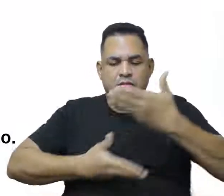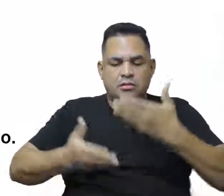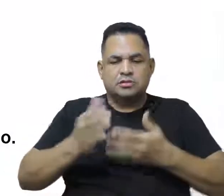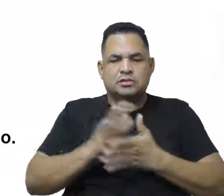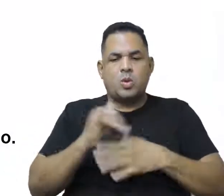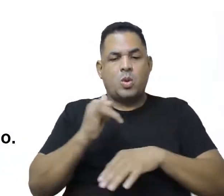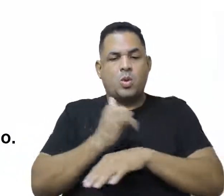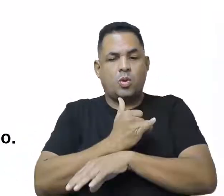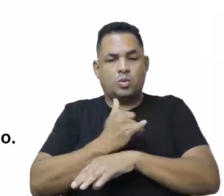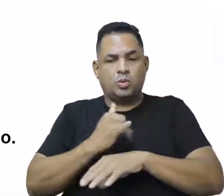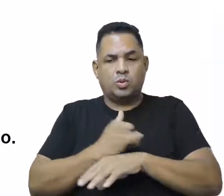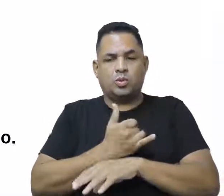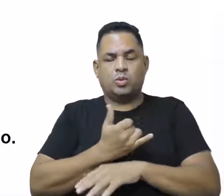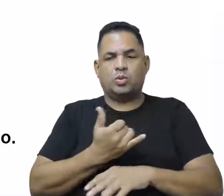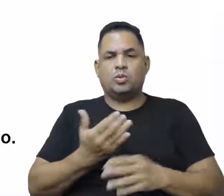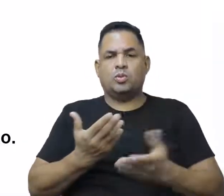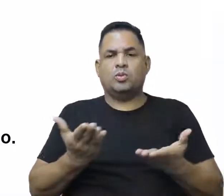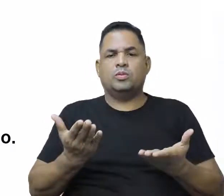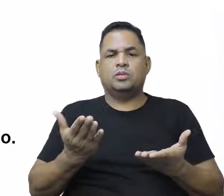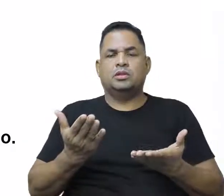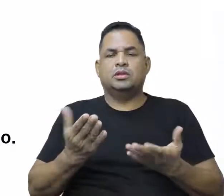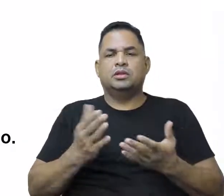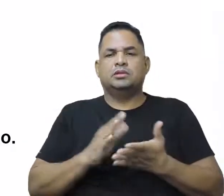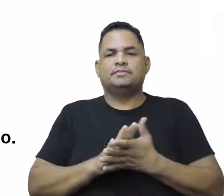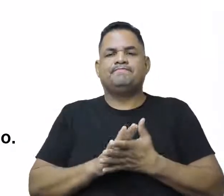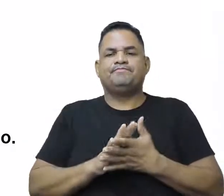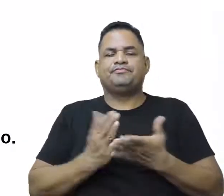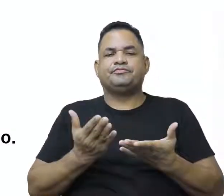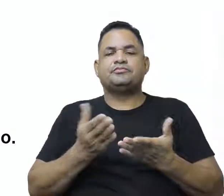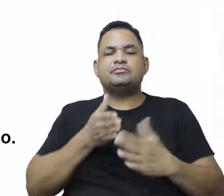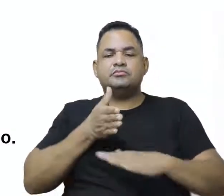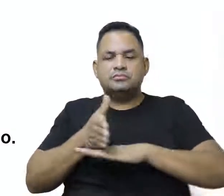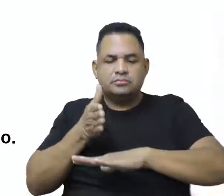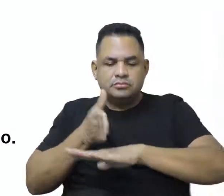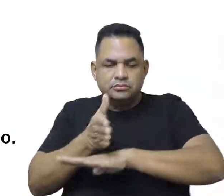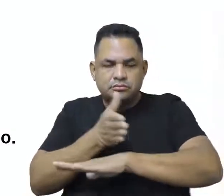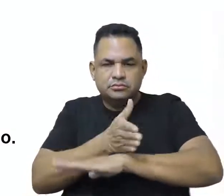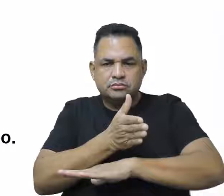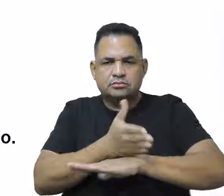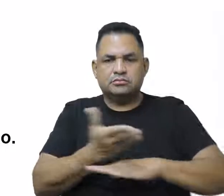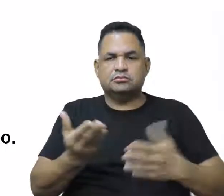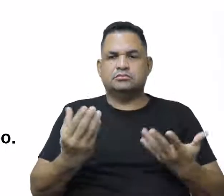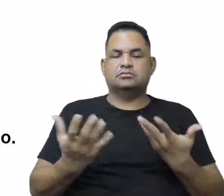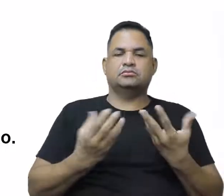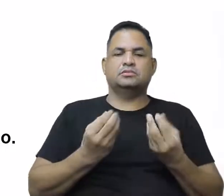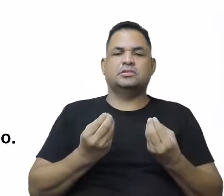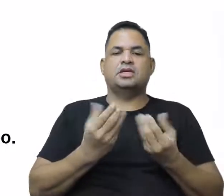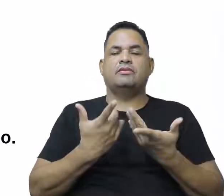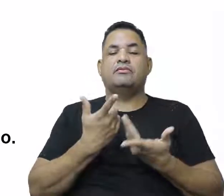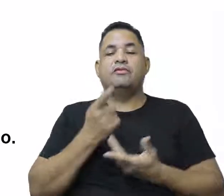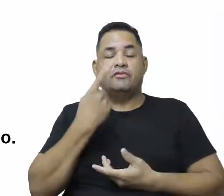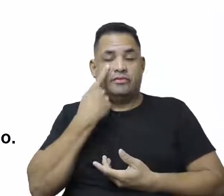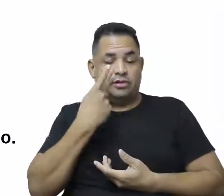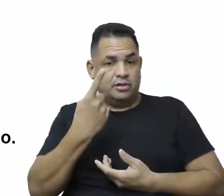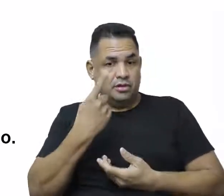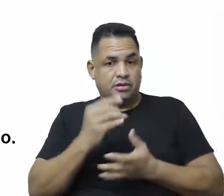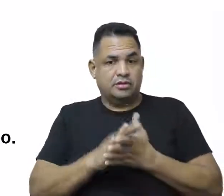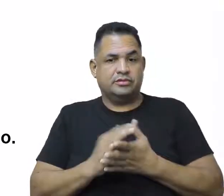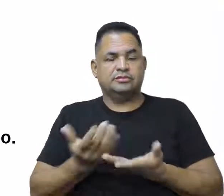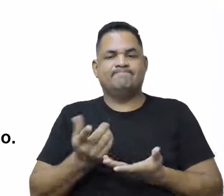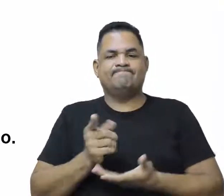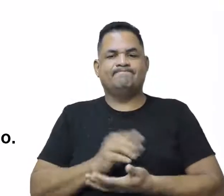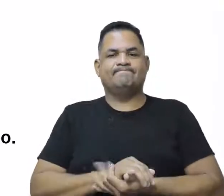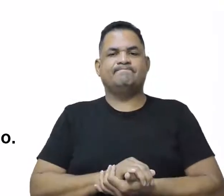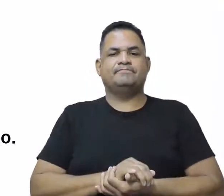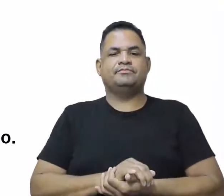né? Vamos ver como é que vocês vão participar aí dessa aula. Depois eu vou lá dar uma olhadinha para ver se